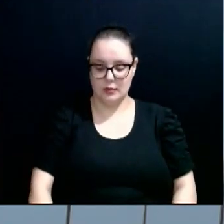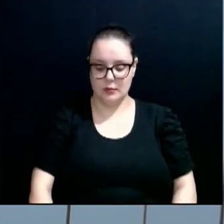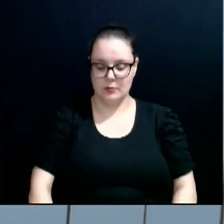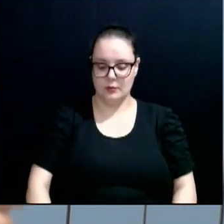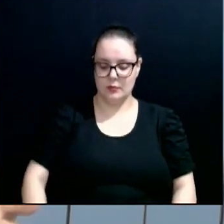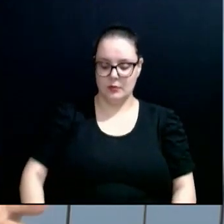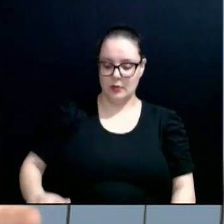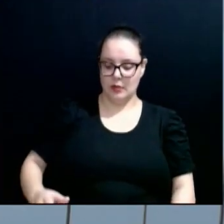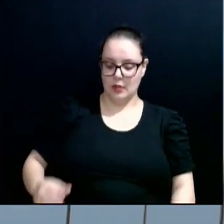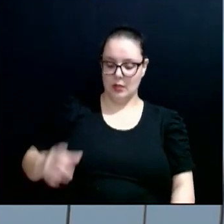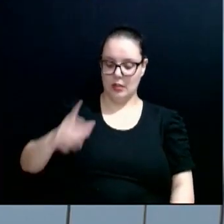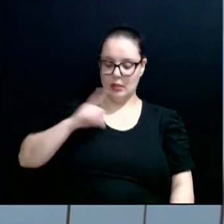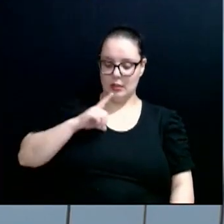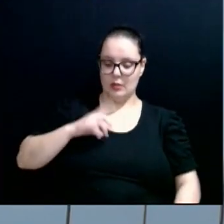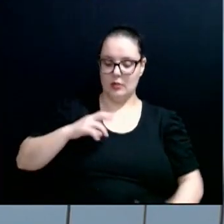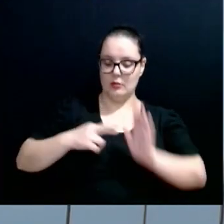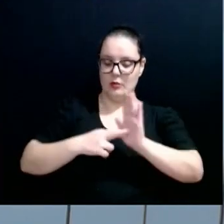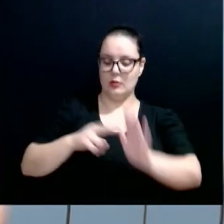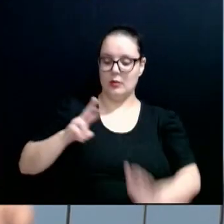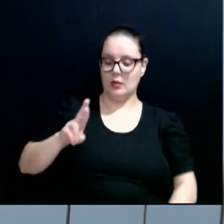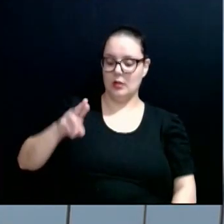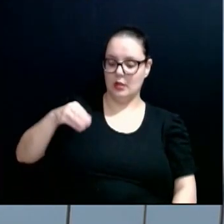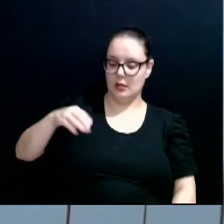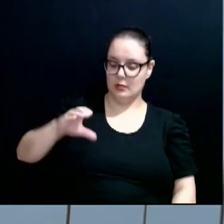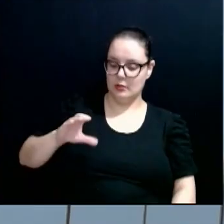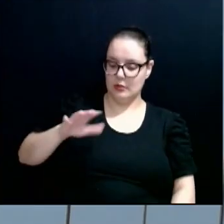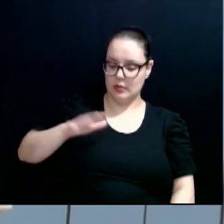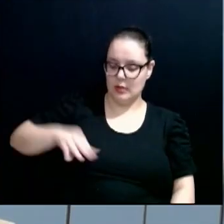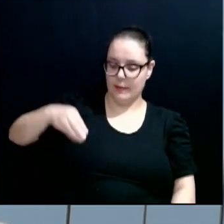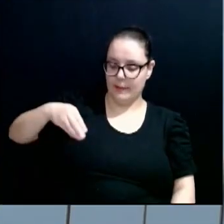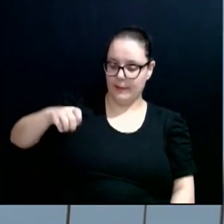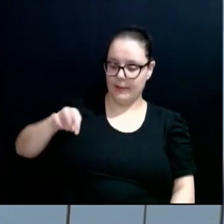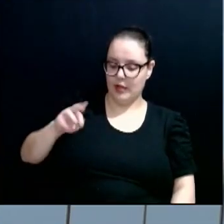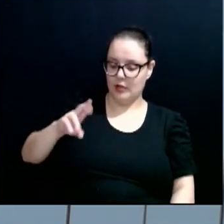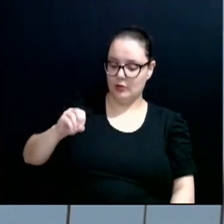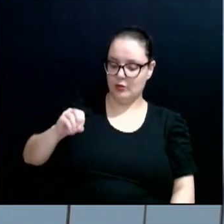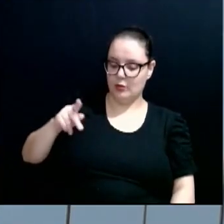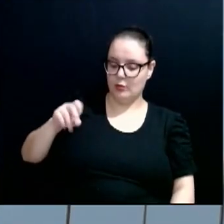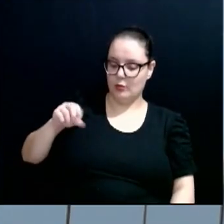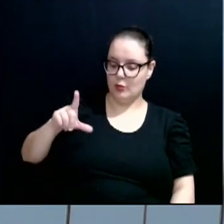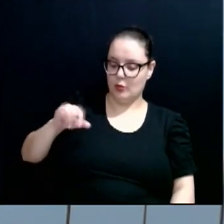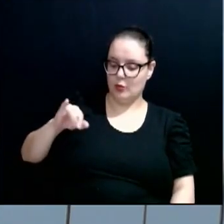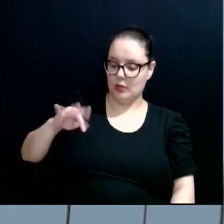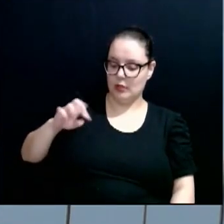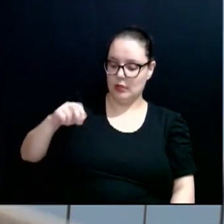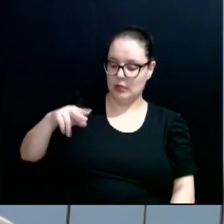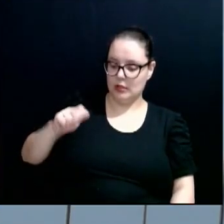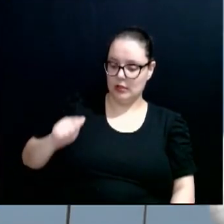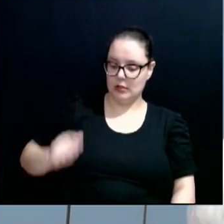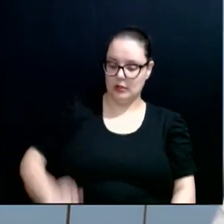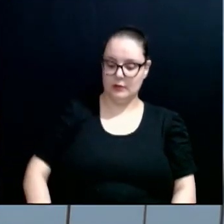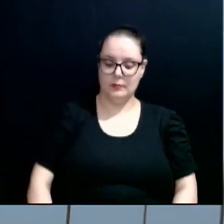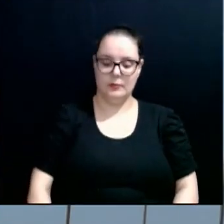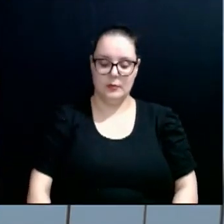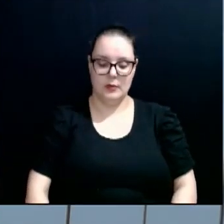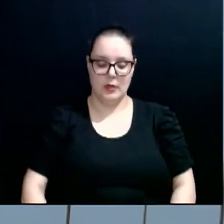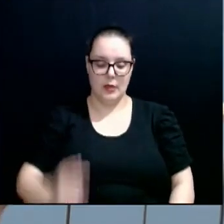referência metropolitana, você imagine as pessoas deixarem esses congestionamentos de carro, que